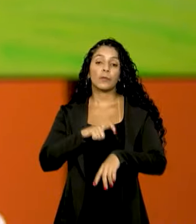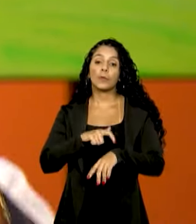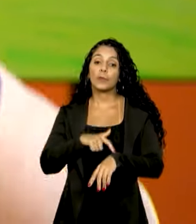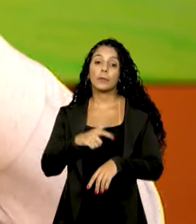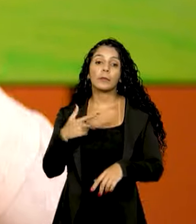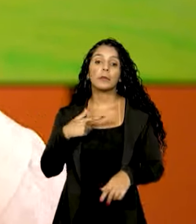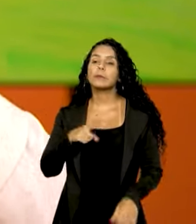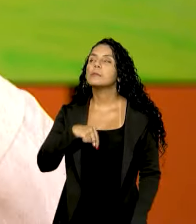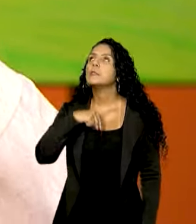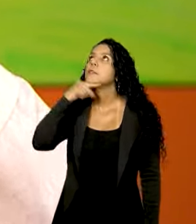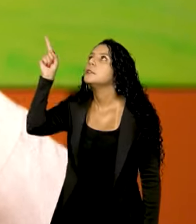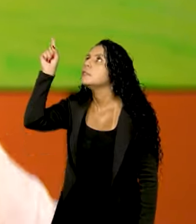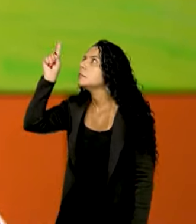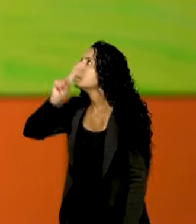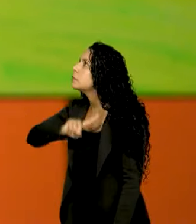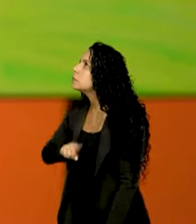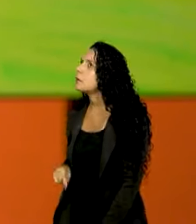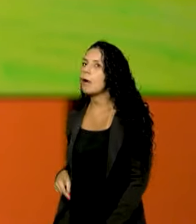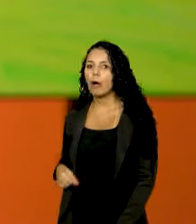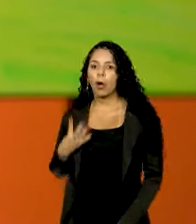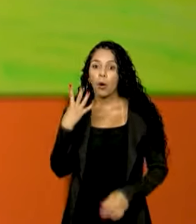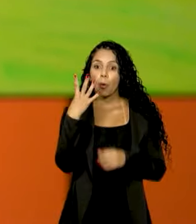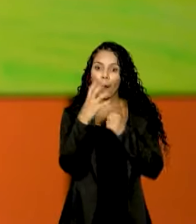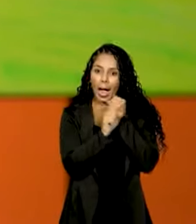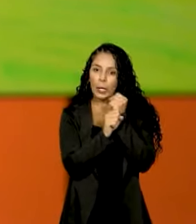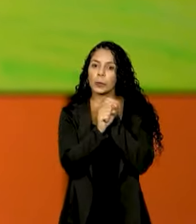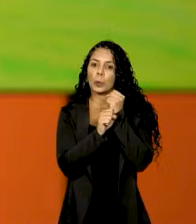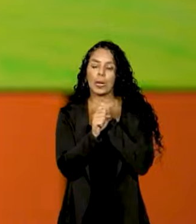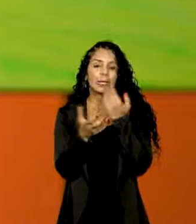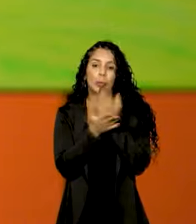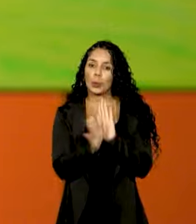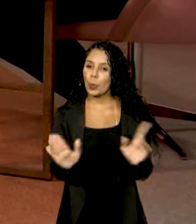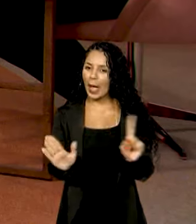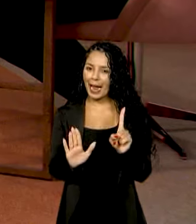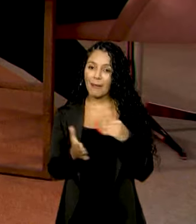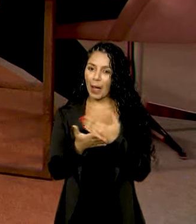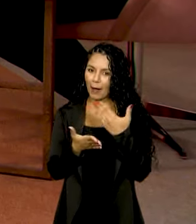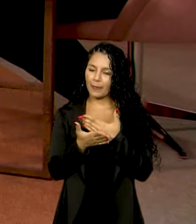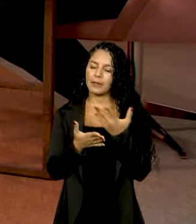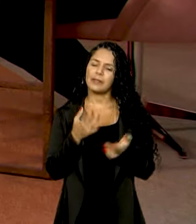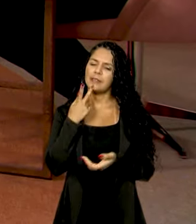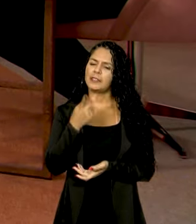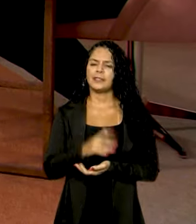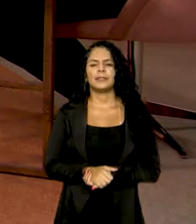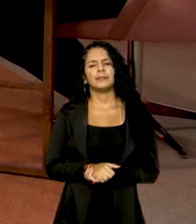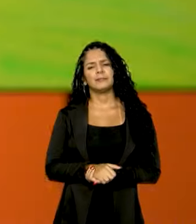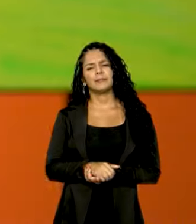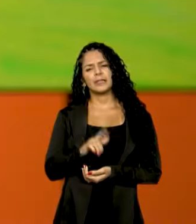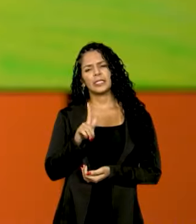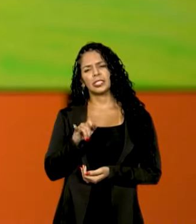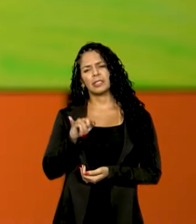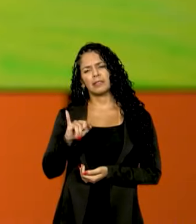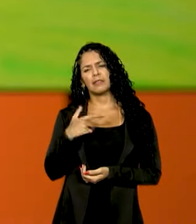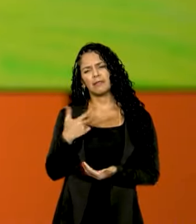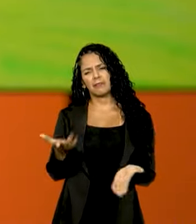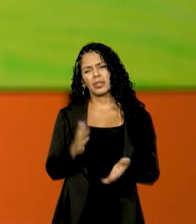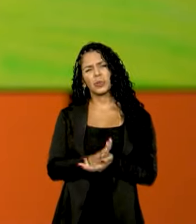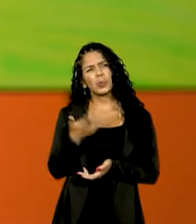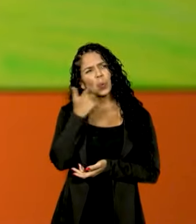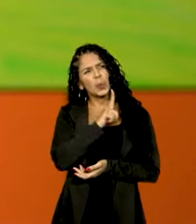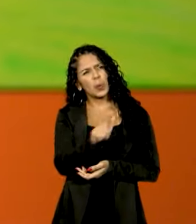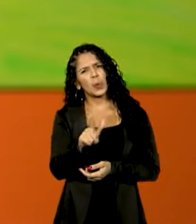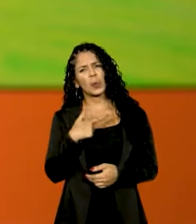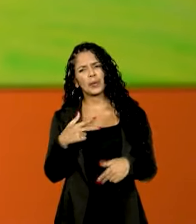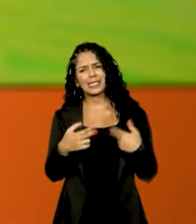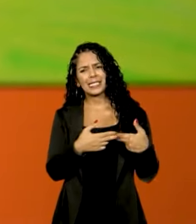já tava, não aguentava mais. No quarto ano que a gente estava e não acabava o livro, eu falei, Gili, nós não vamos. Será que a gente vai conseguir